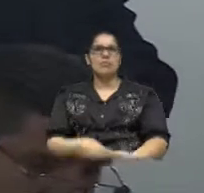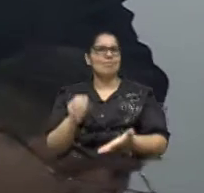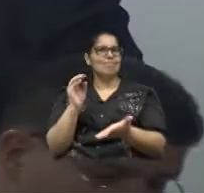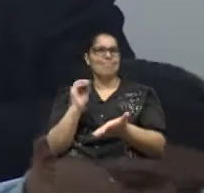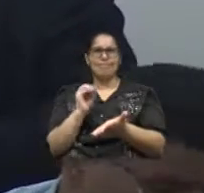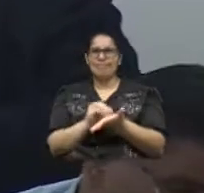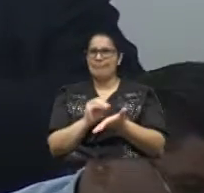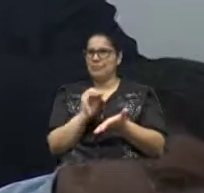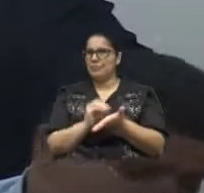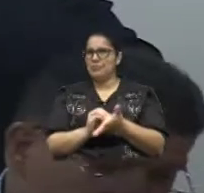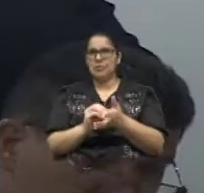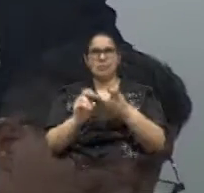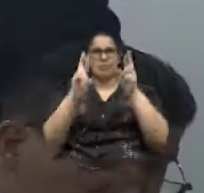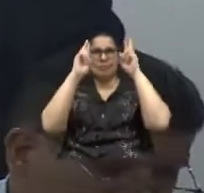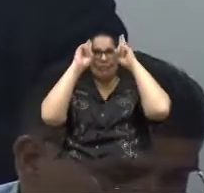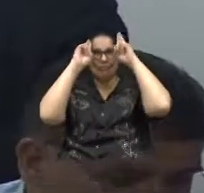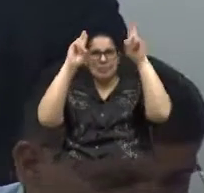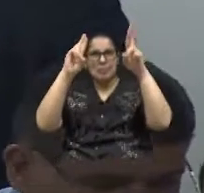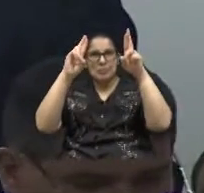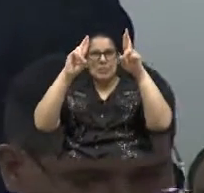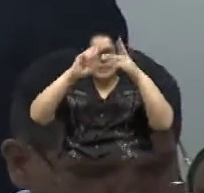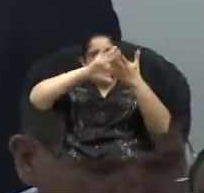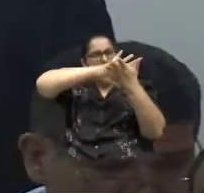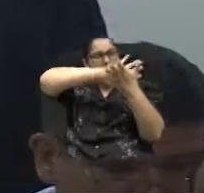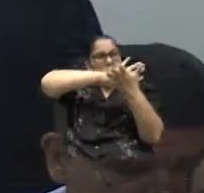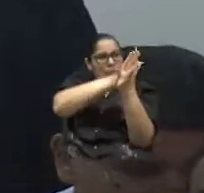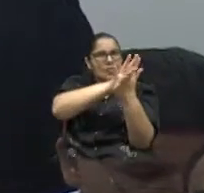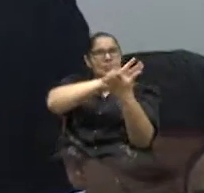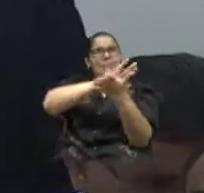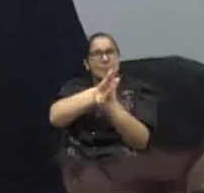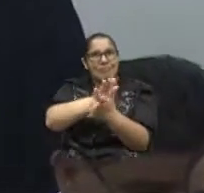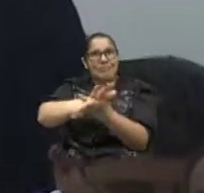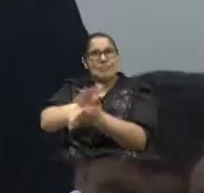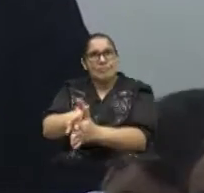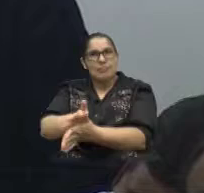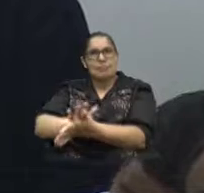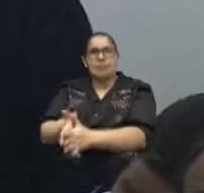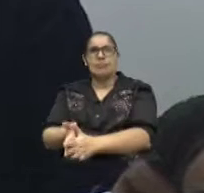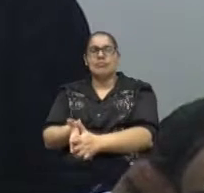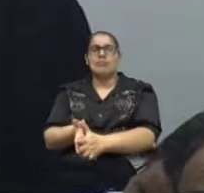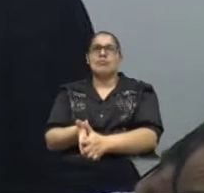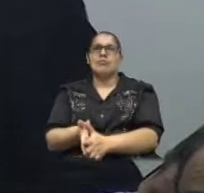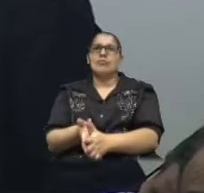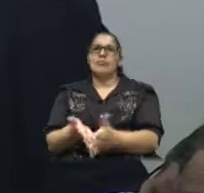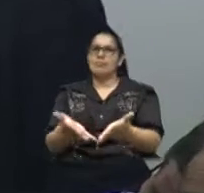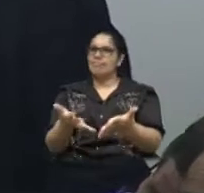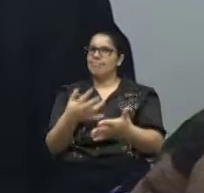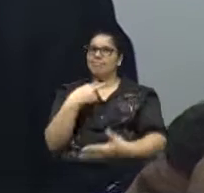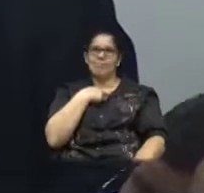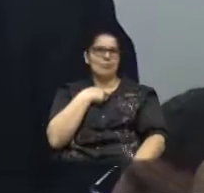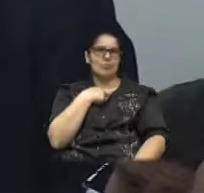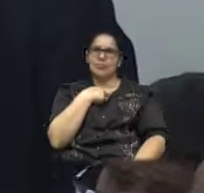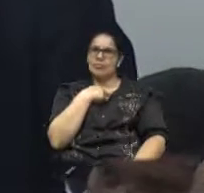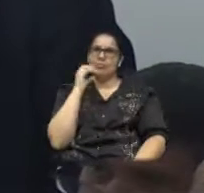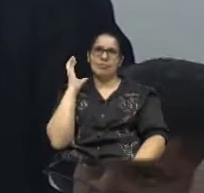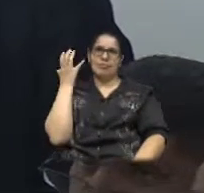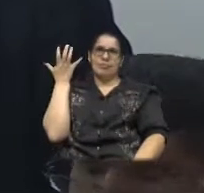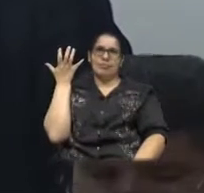desrespeitado, ofendido, humilhado, e isso jamais poderia ter